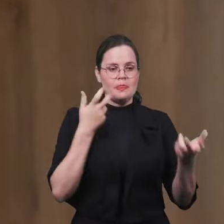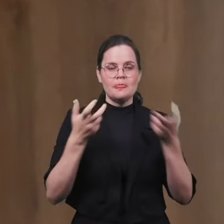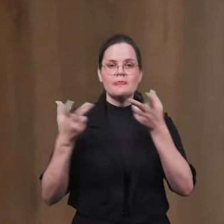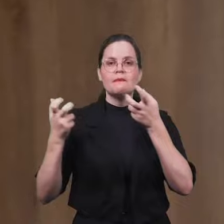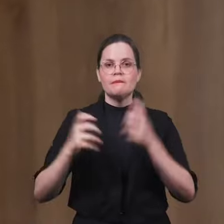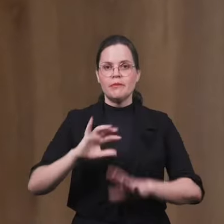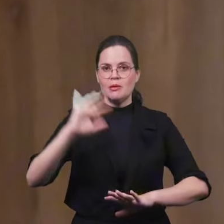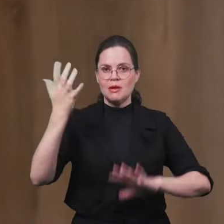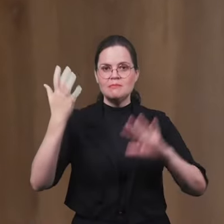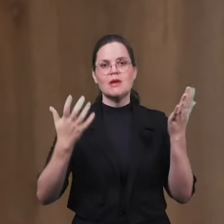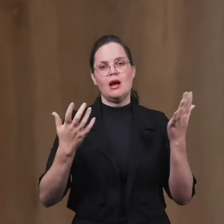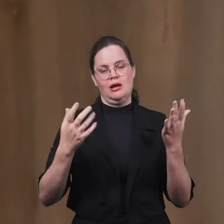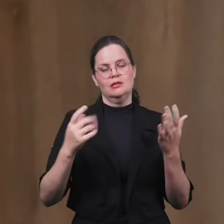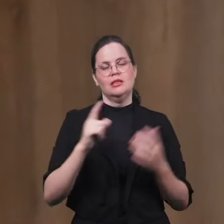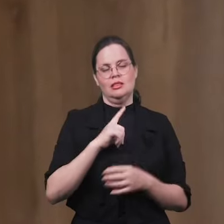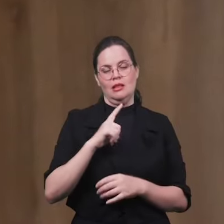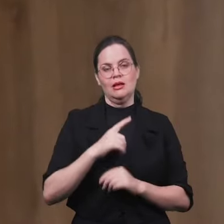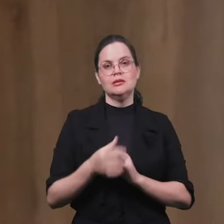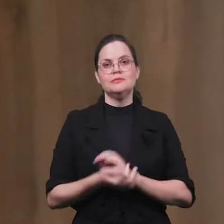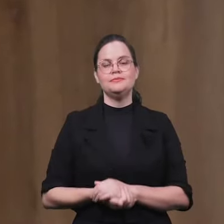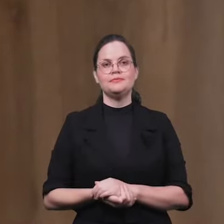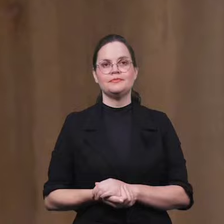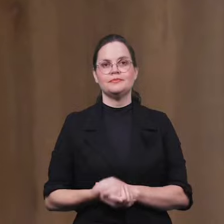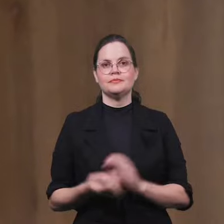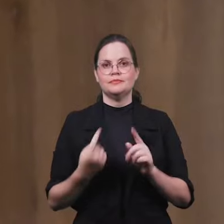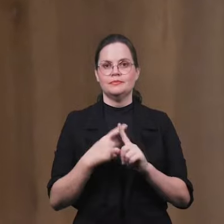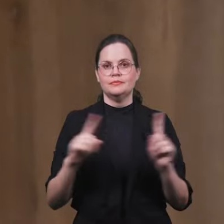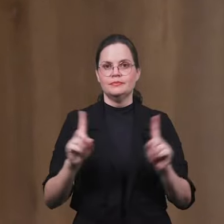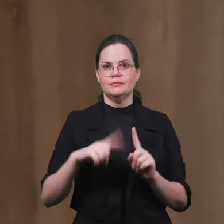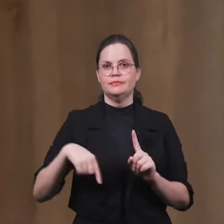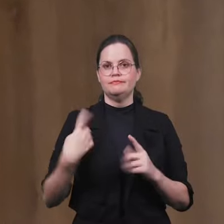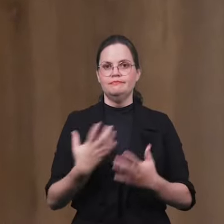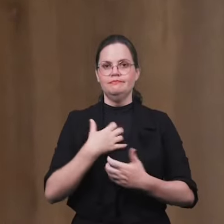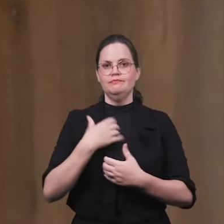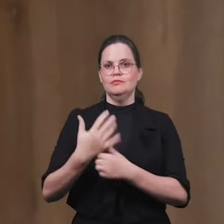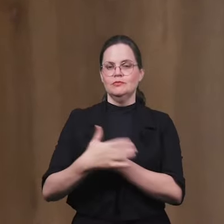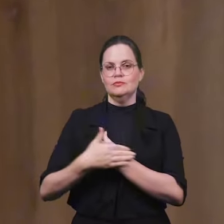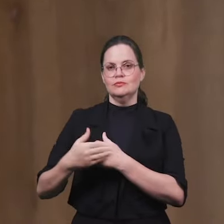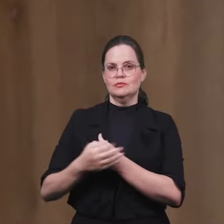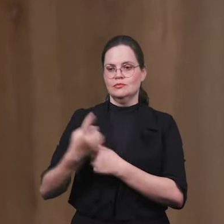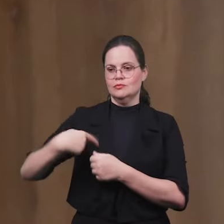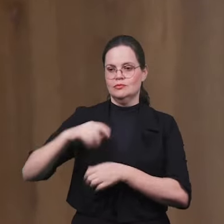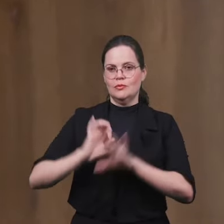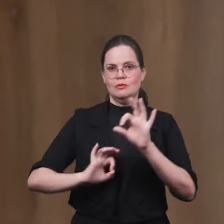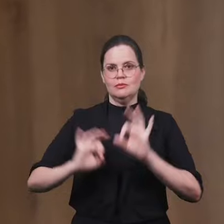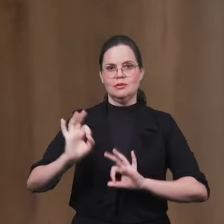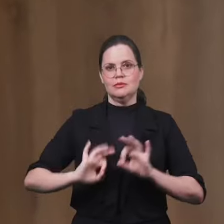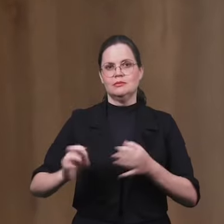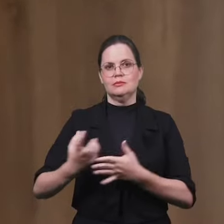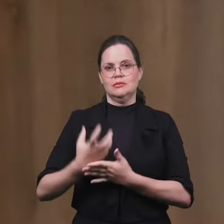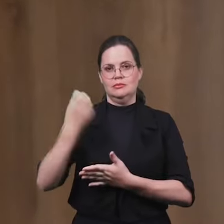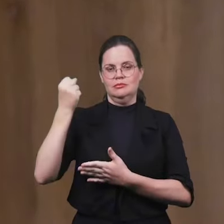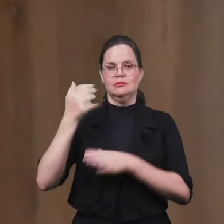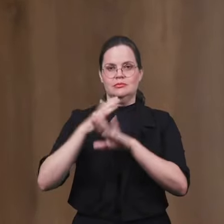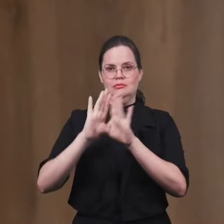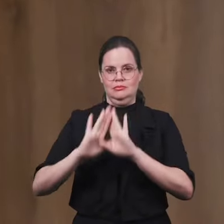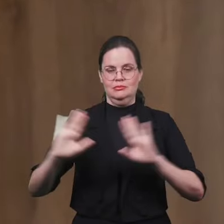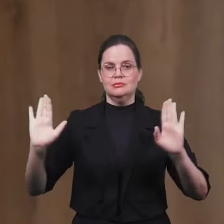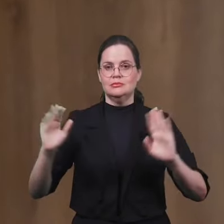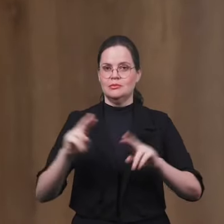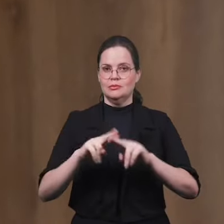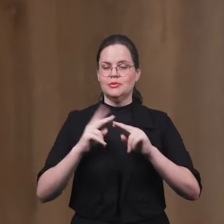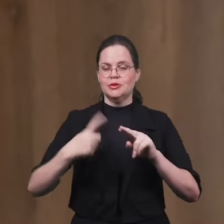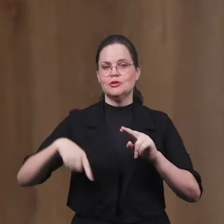acontecido nos nossos dias, mas também é um consolo pelo preparo da igreja para o